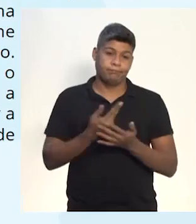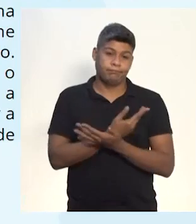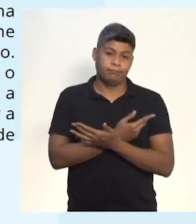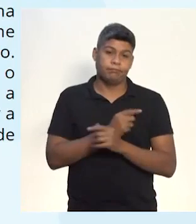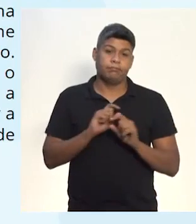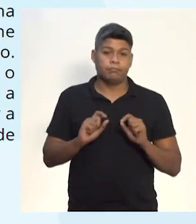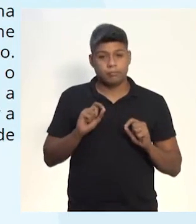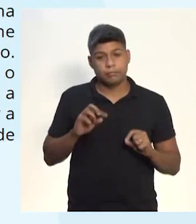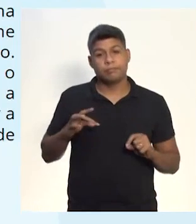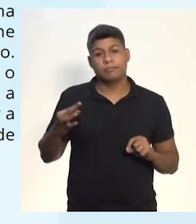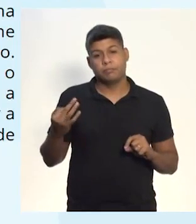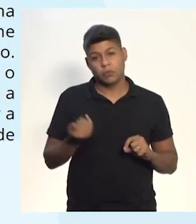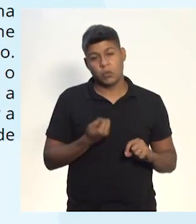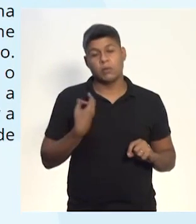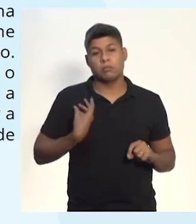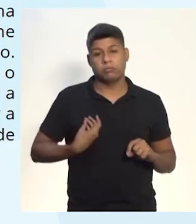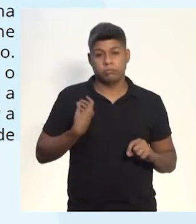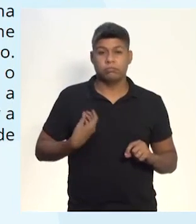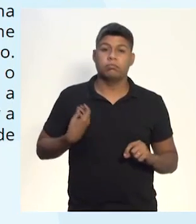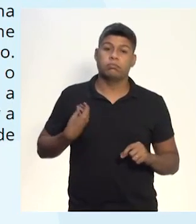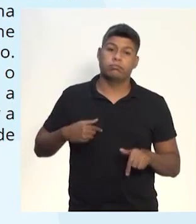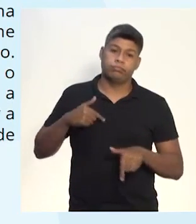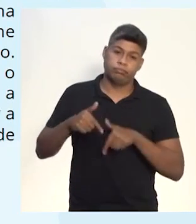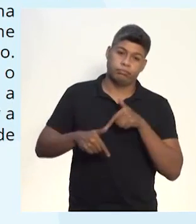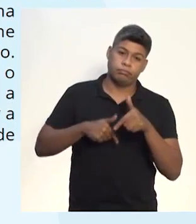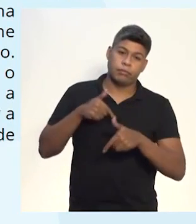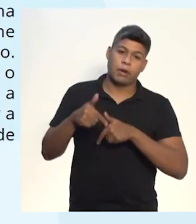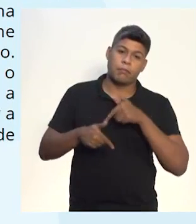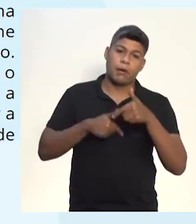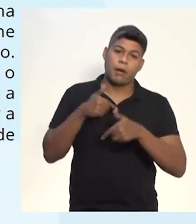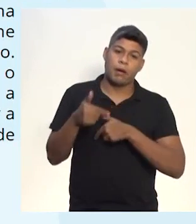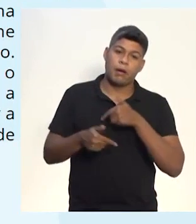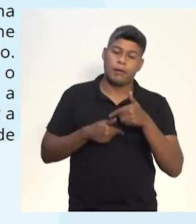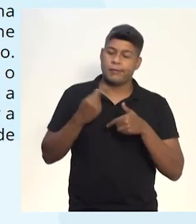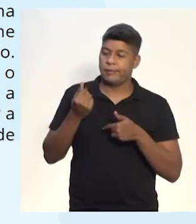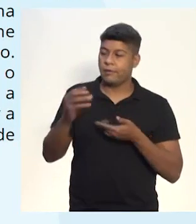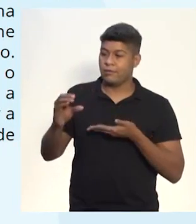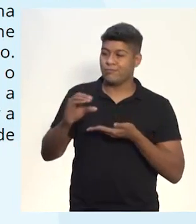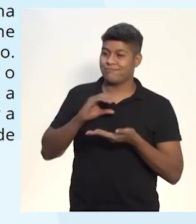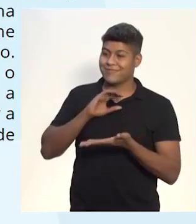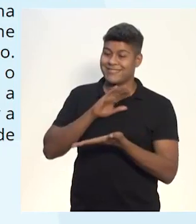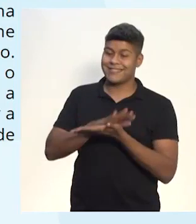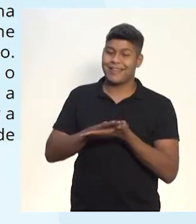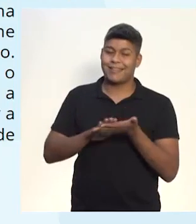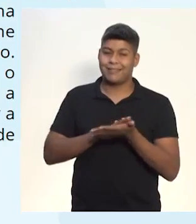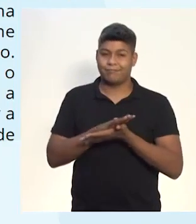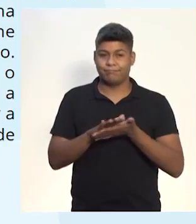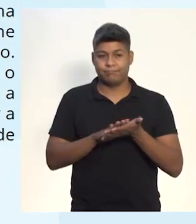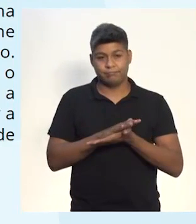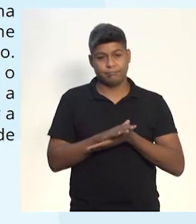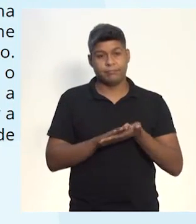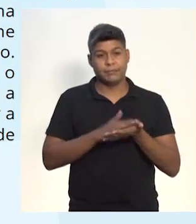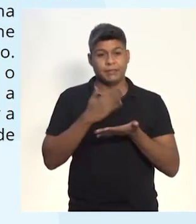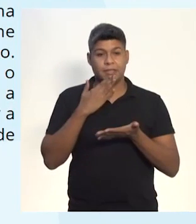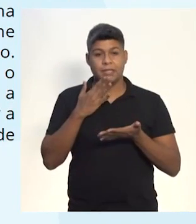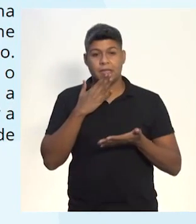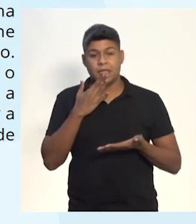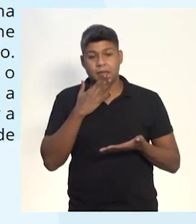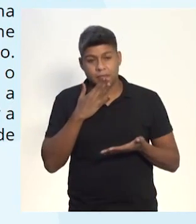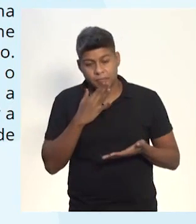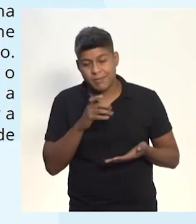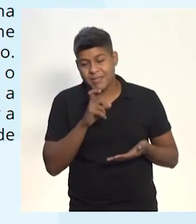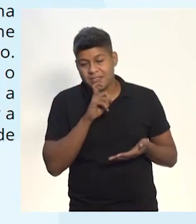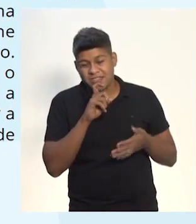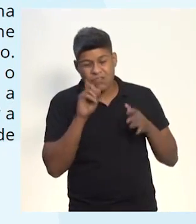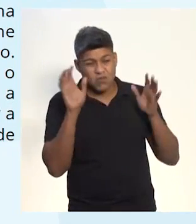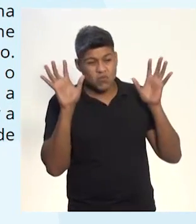toda a sua mocidade em trabalhos rudes e mal remunerados. Em um inverno especialmente